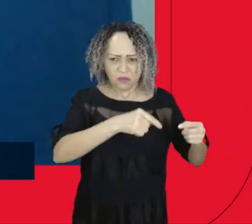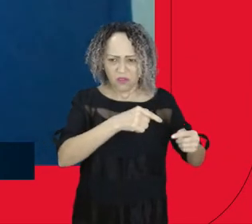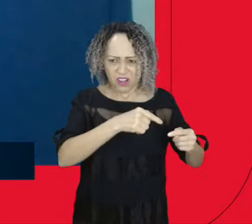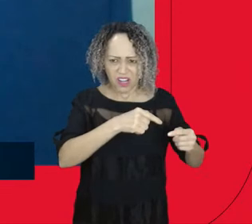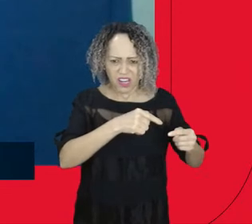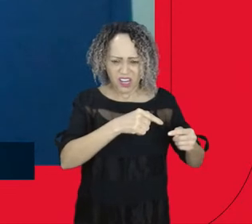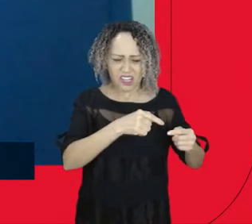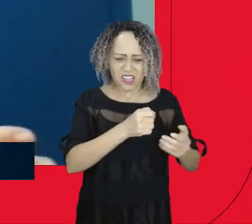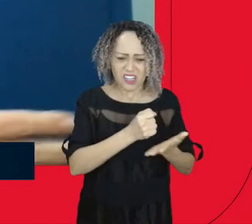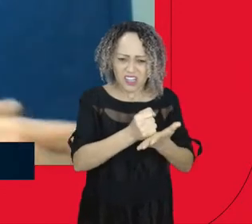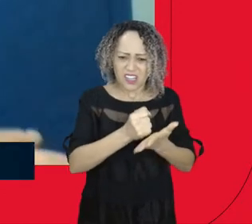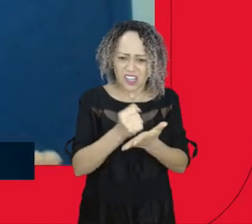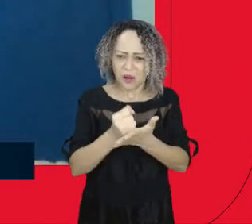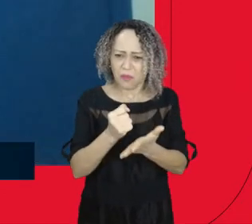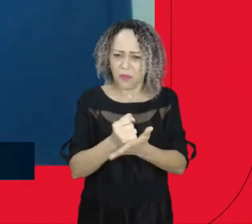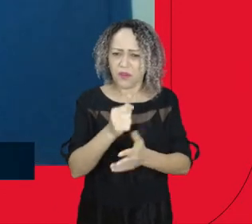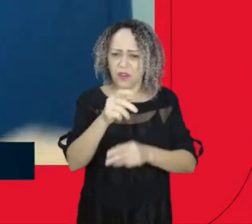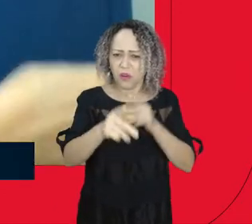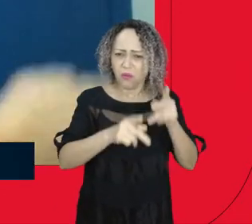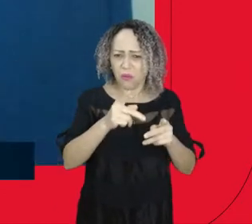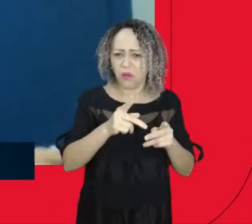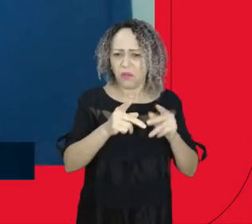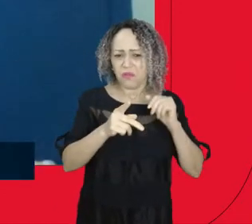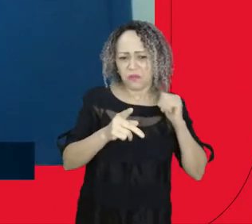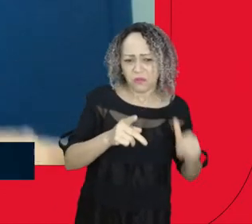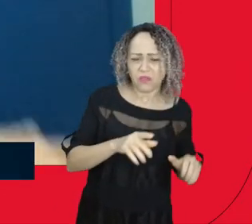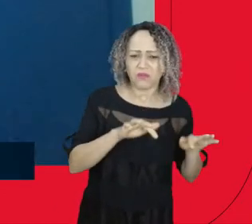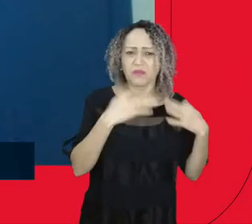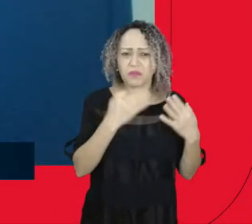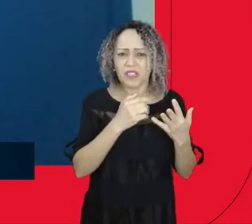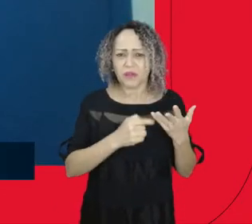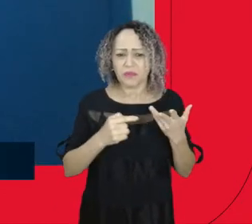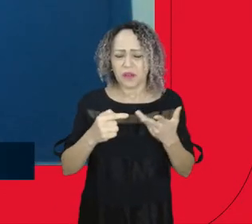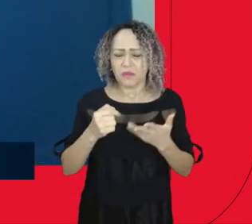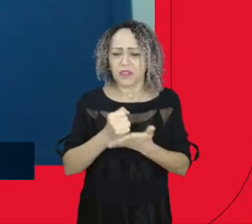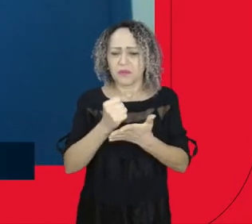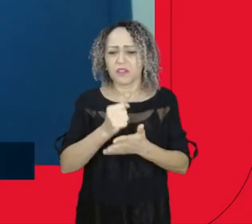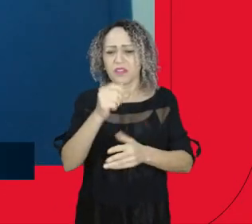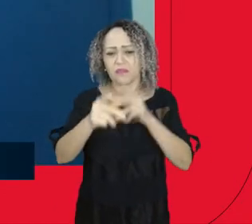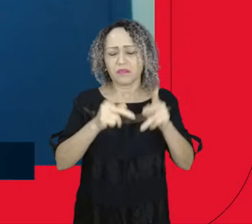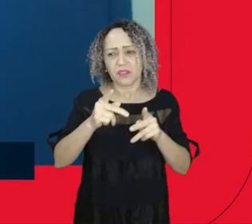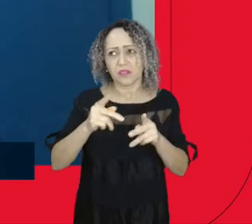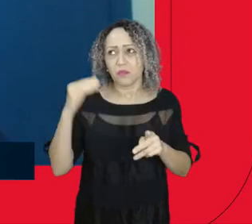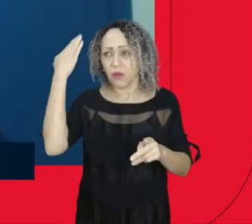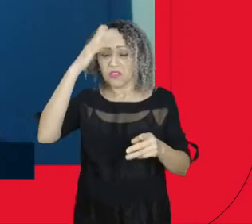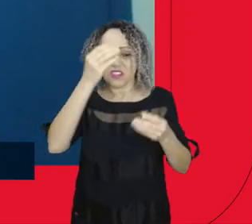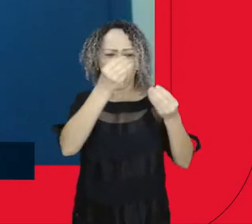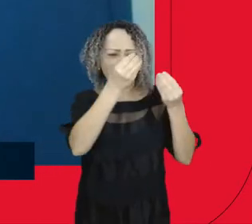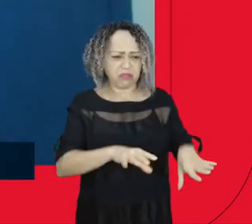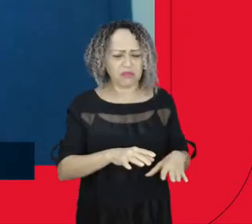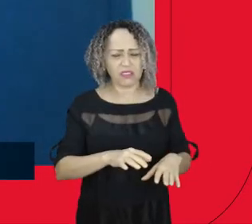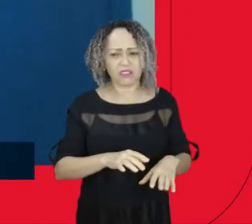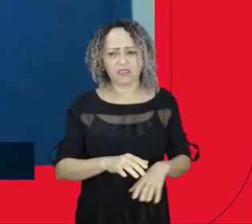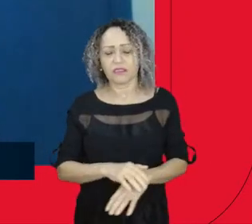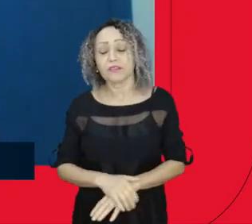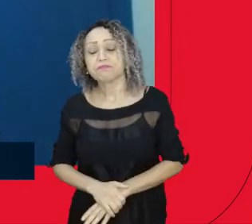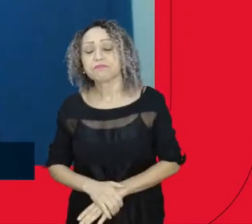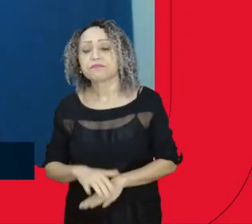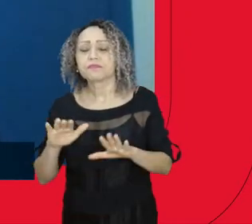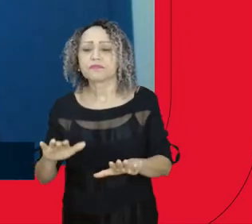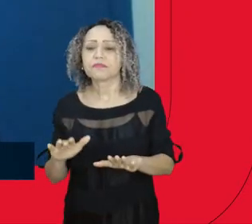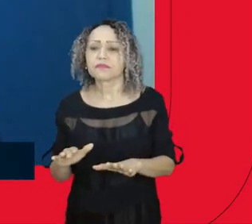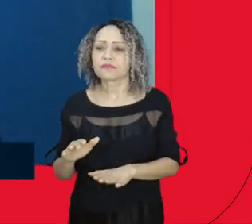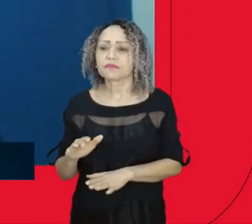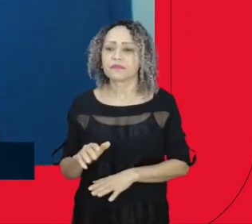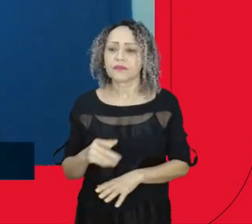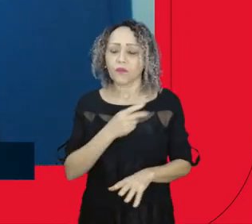né, e começar a mentir para desqualificar o oponente. Né? Não, agora, o presidente